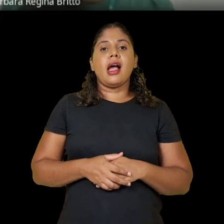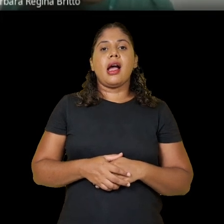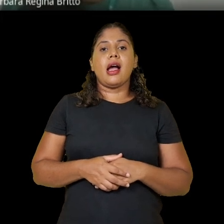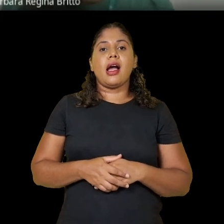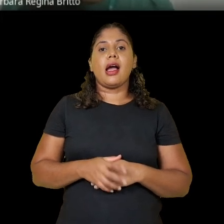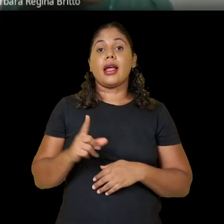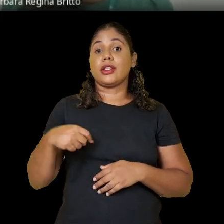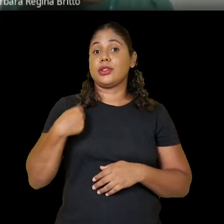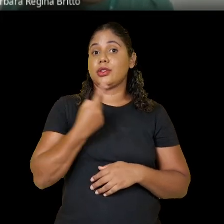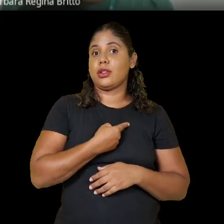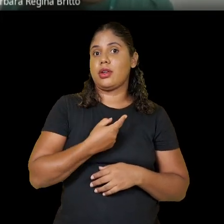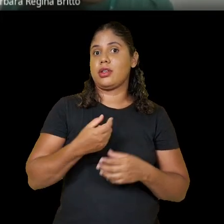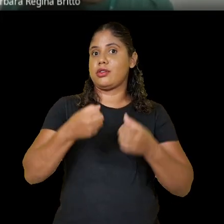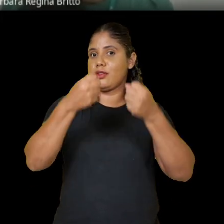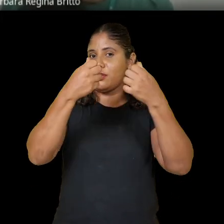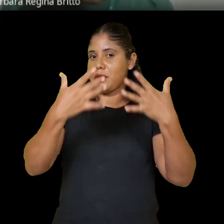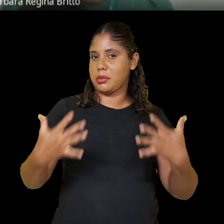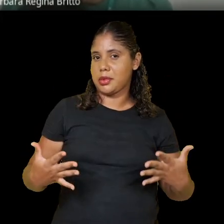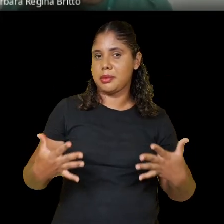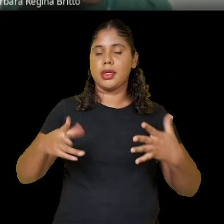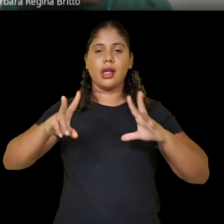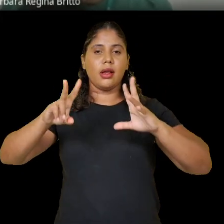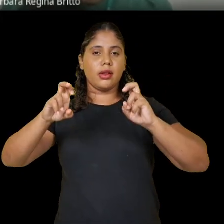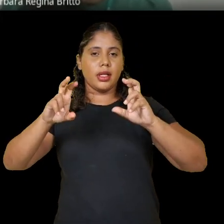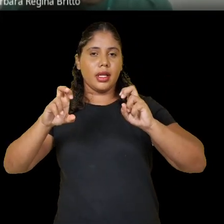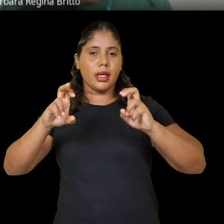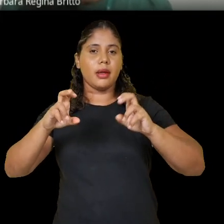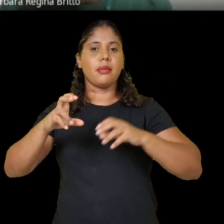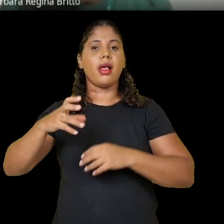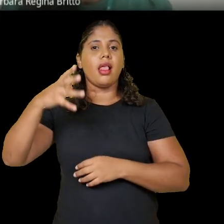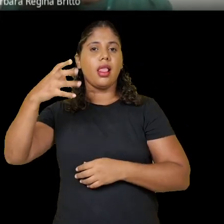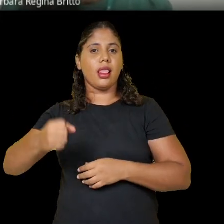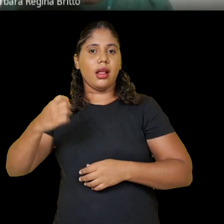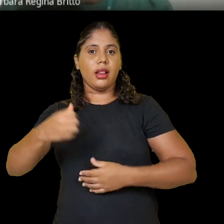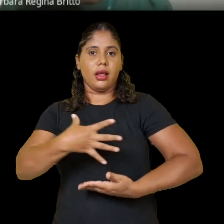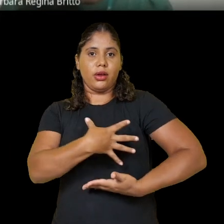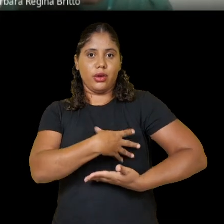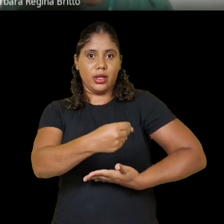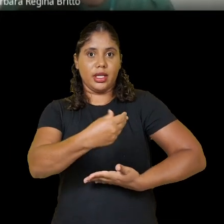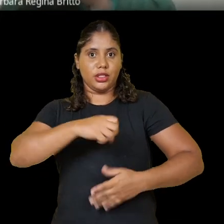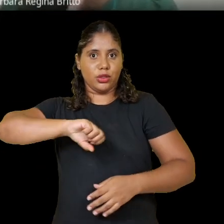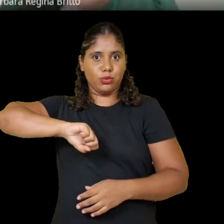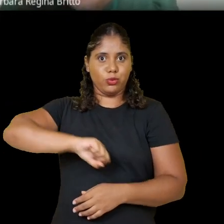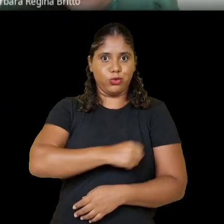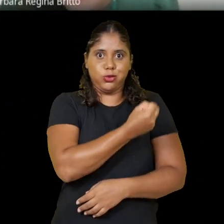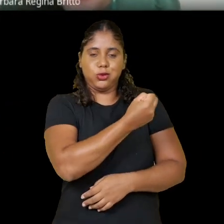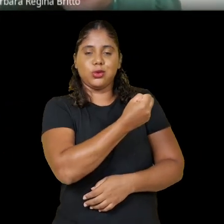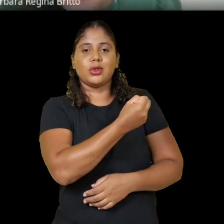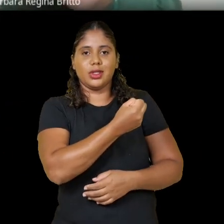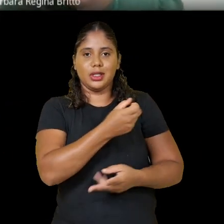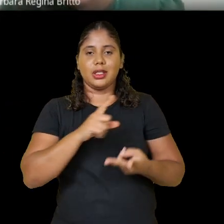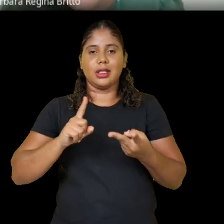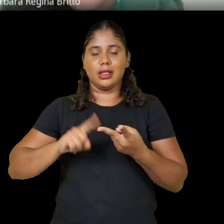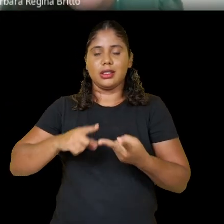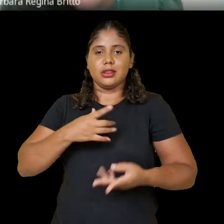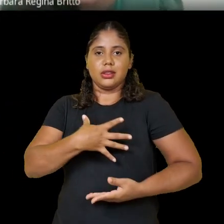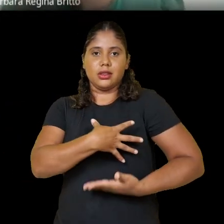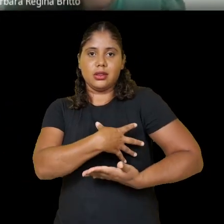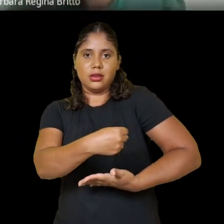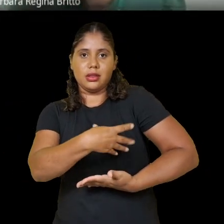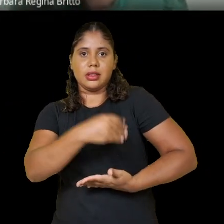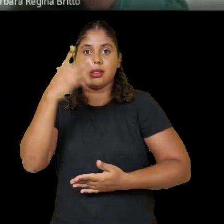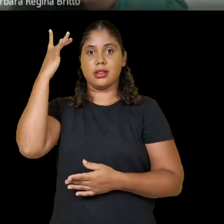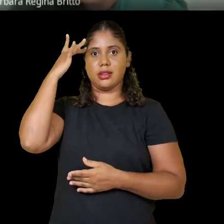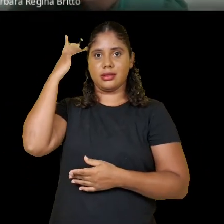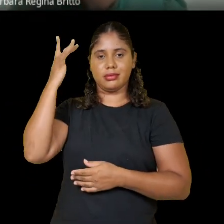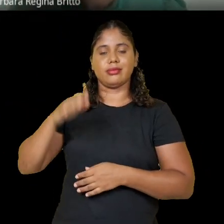vem falar sobre o leite, o colostro e o leite maduro. Glândulas, tubérculo de